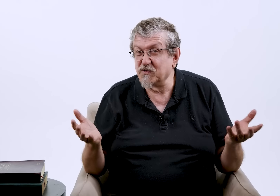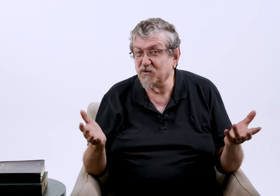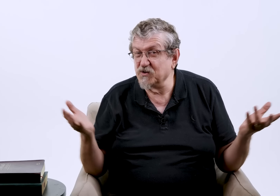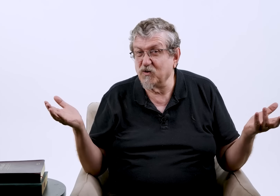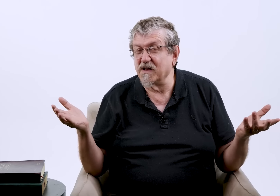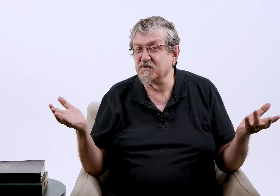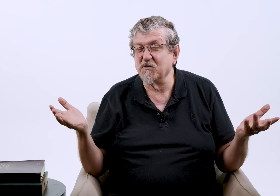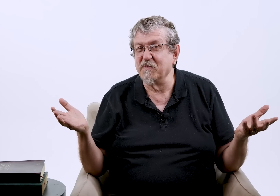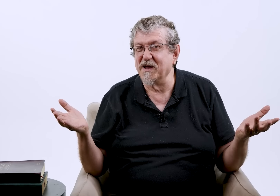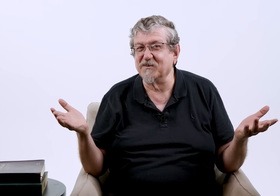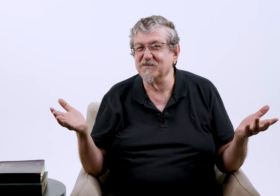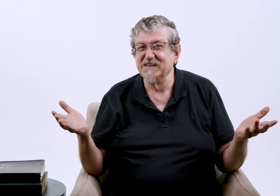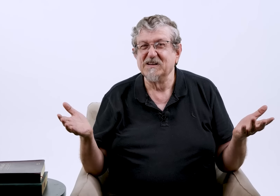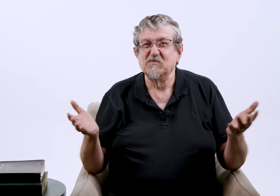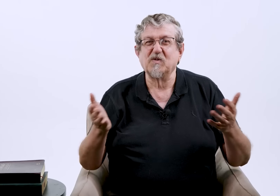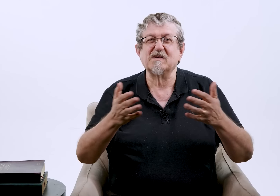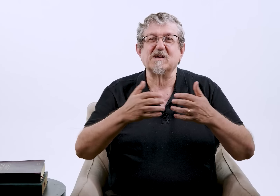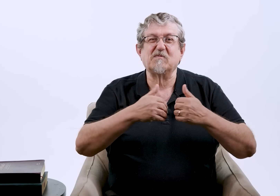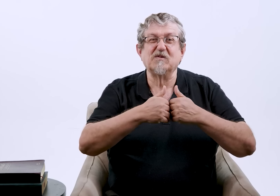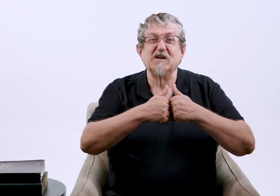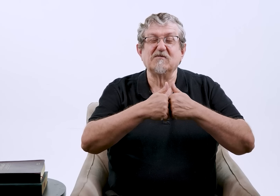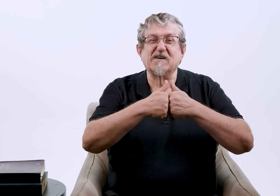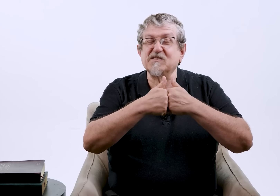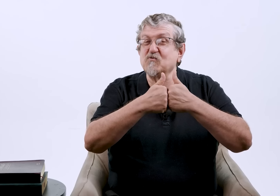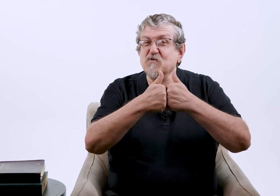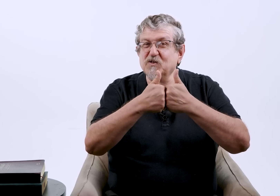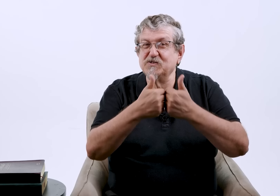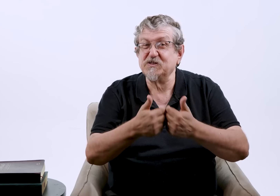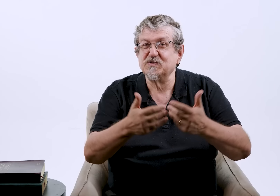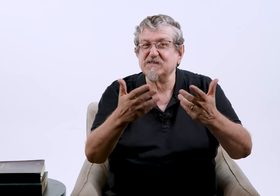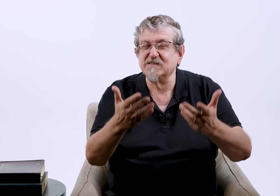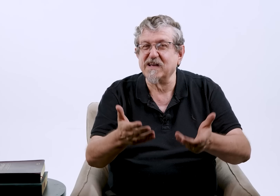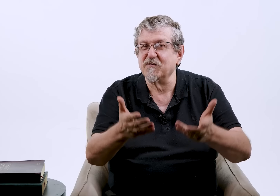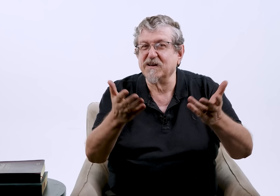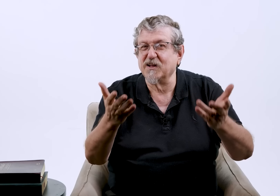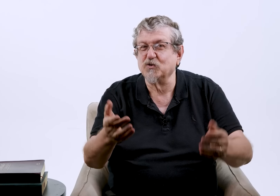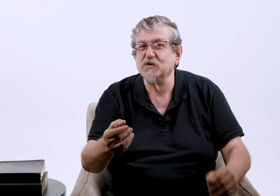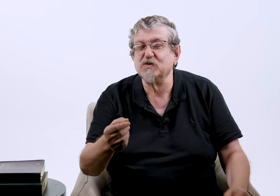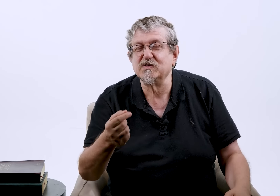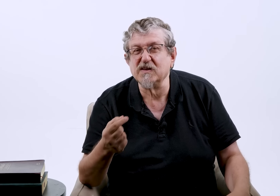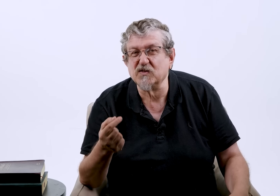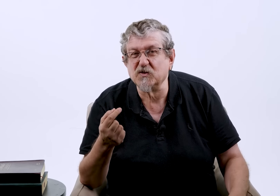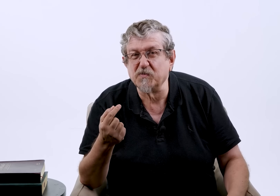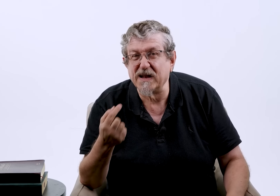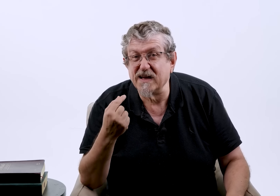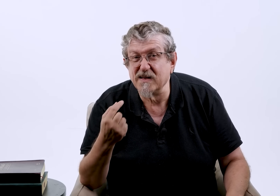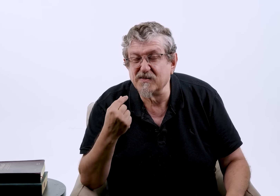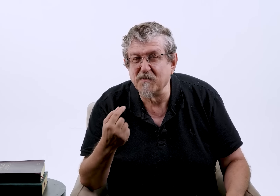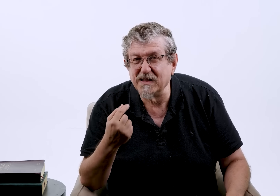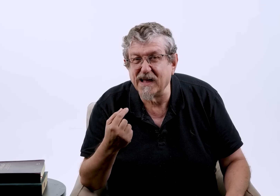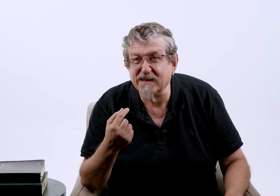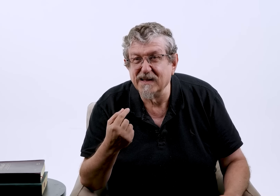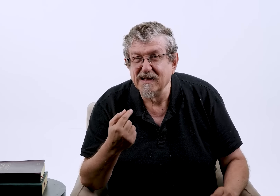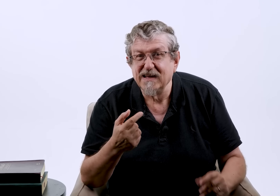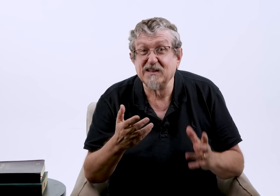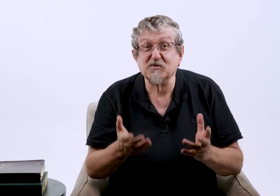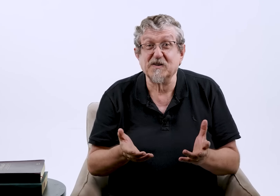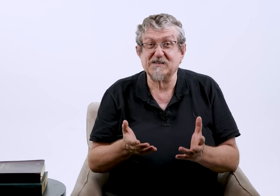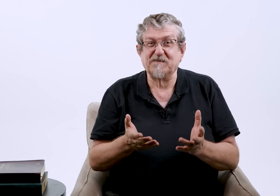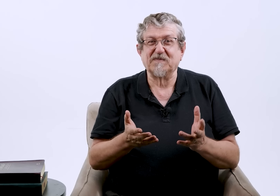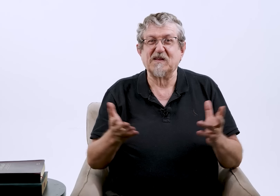uma pessoa de coração aberto, por exemplo, fazer um elogio sincero e gratuito sem esperar receber nada.